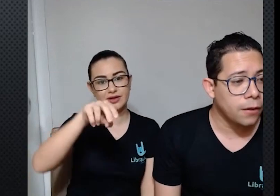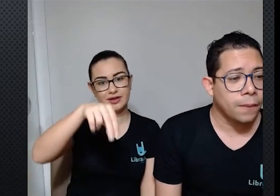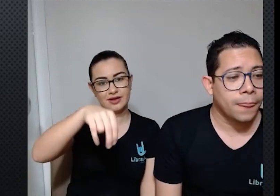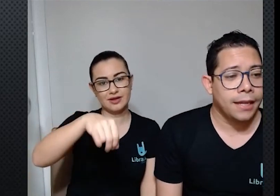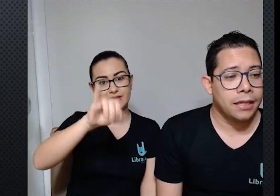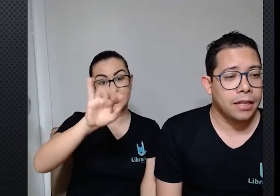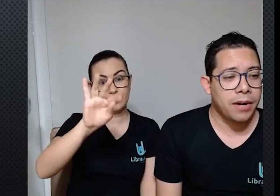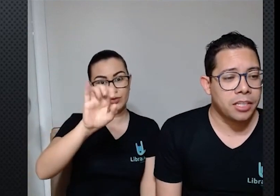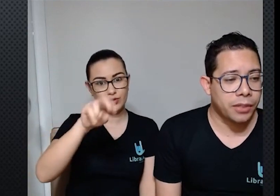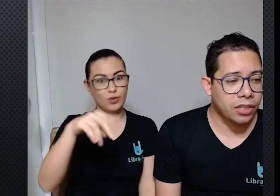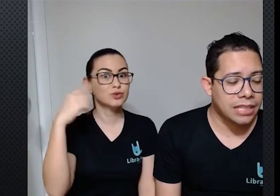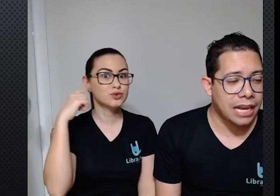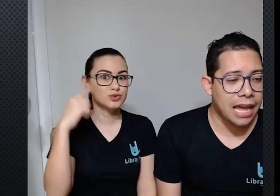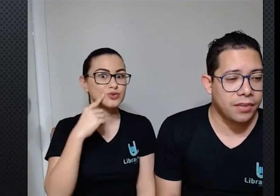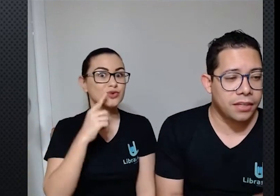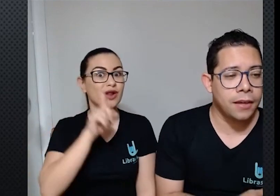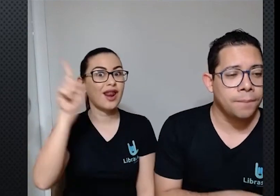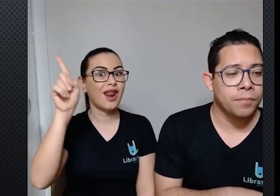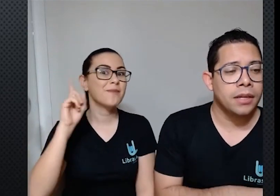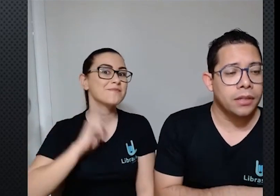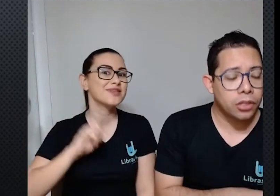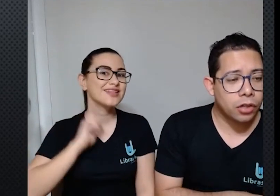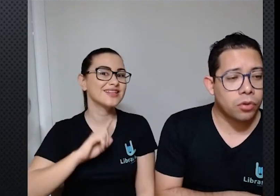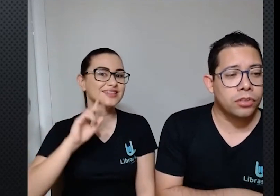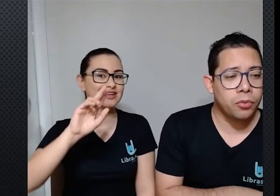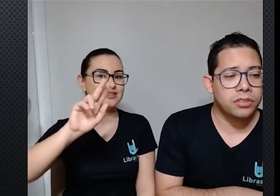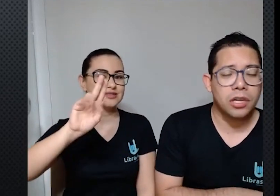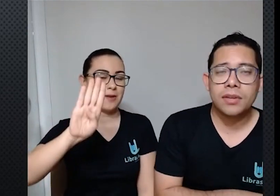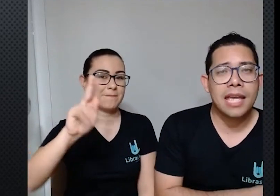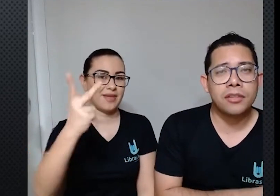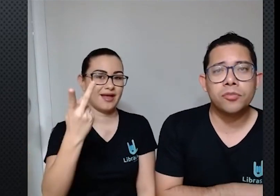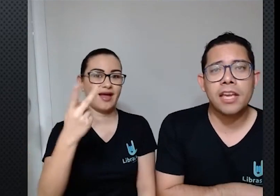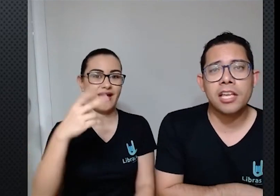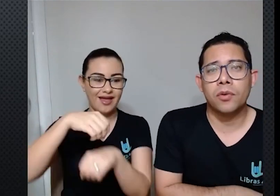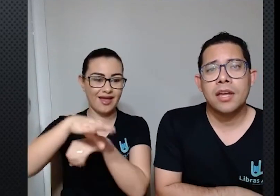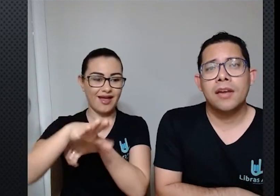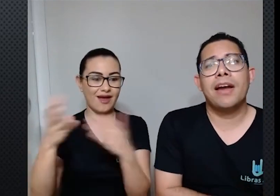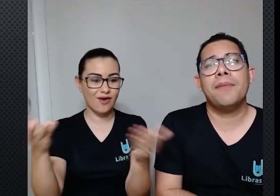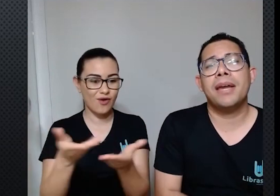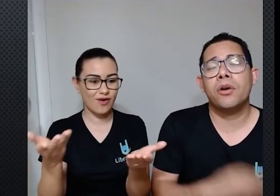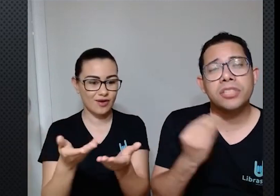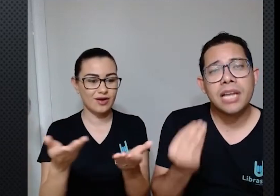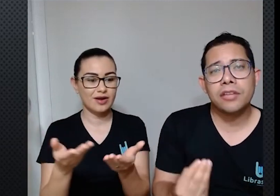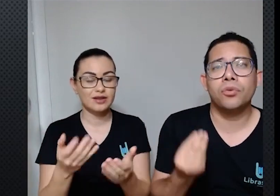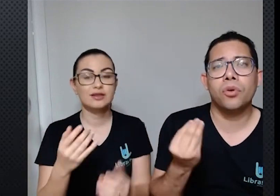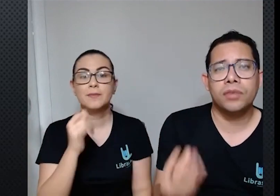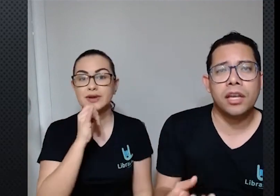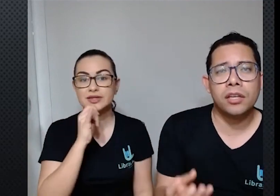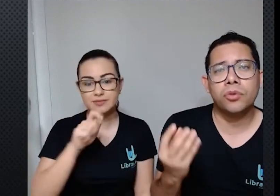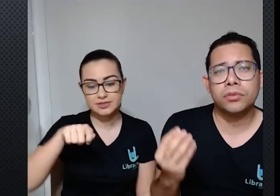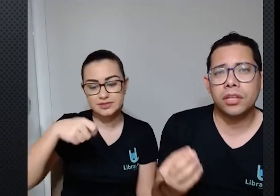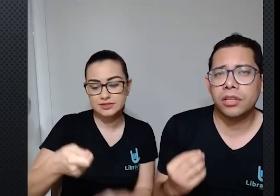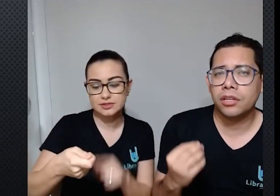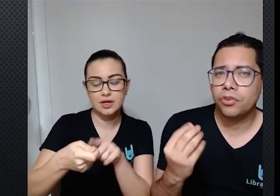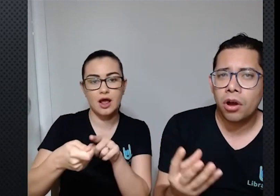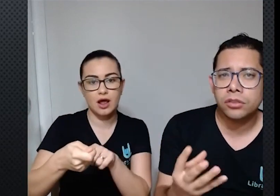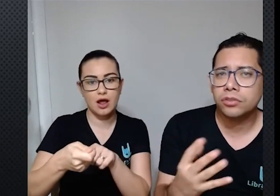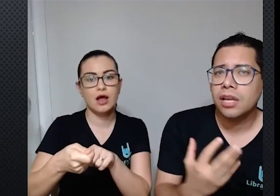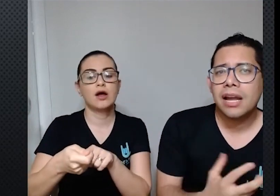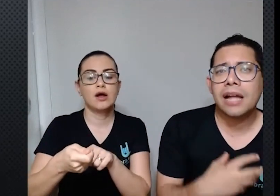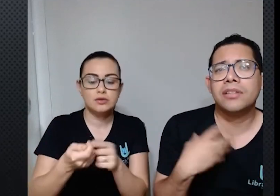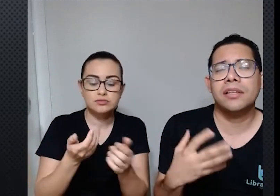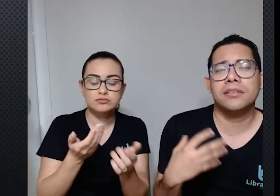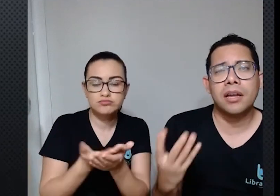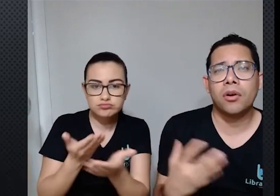Horizonte, que ele está participando da nossa live aqui, deu sua contribuição. E é isso mesmo. Vai pegar os sinais no contextos